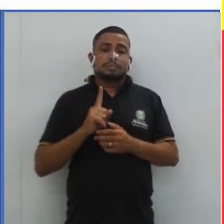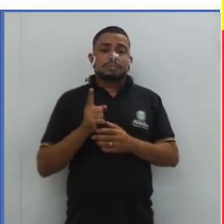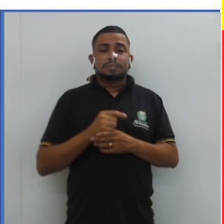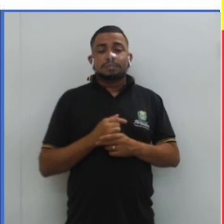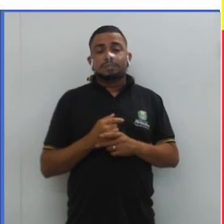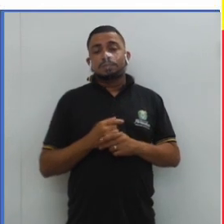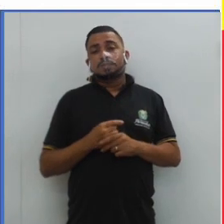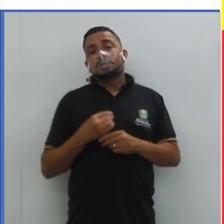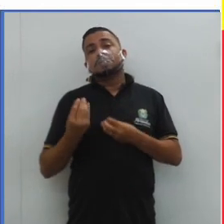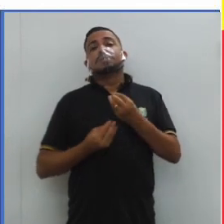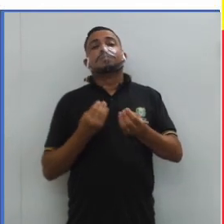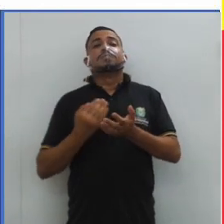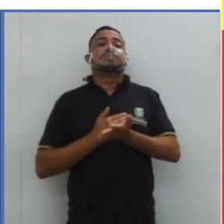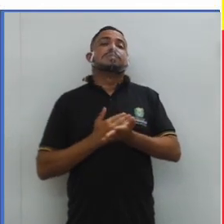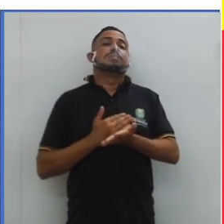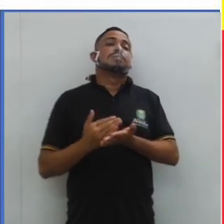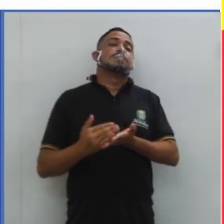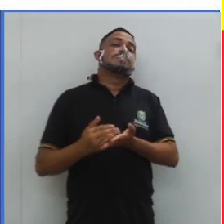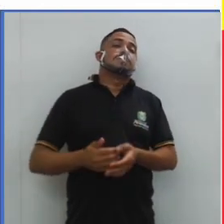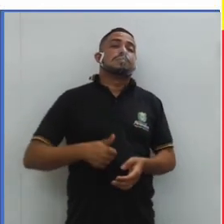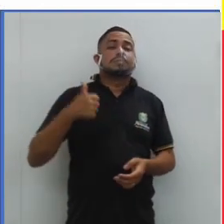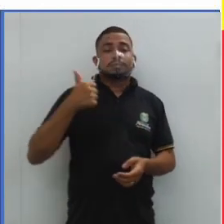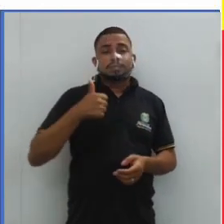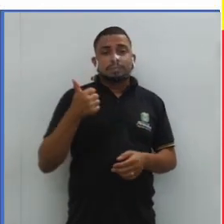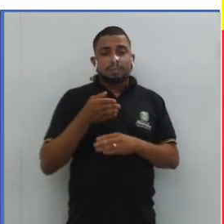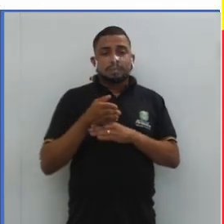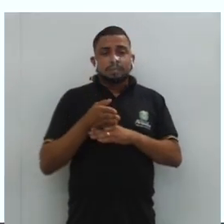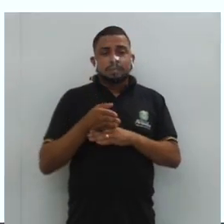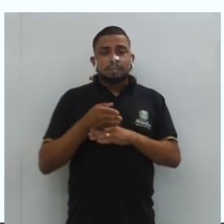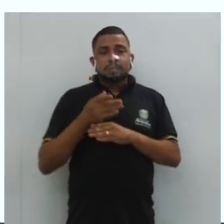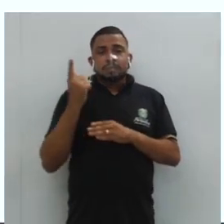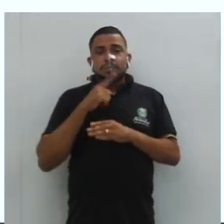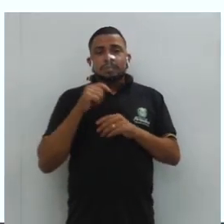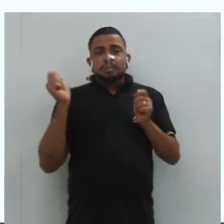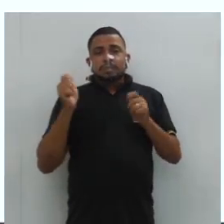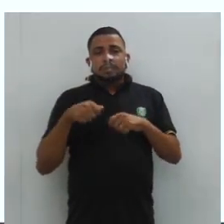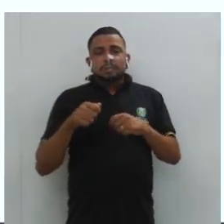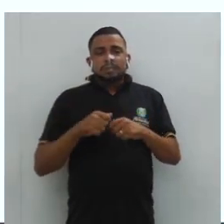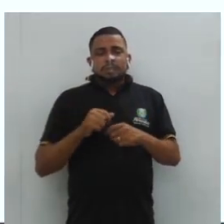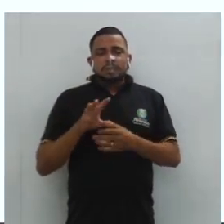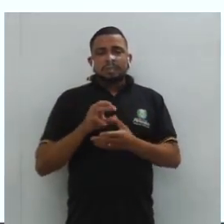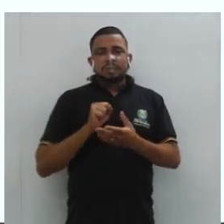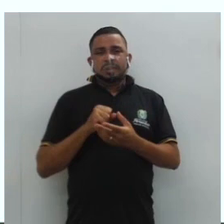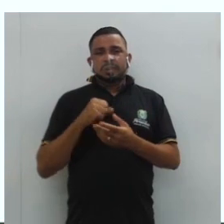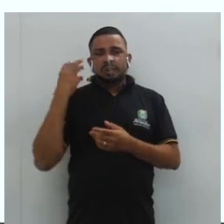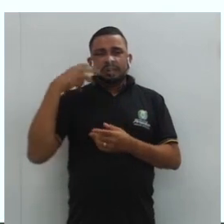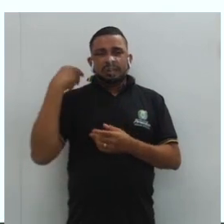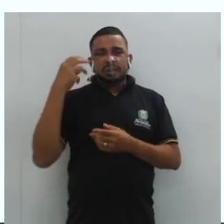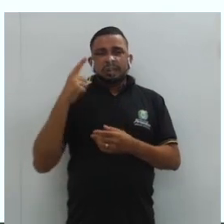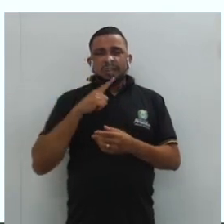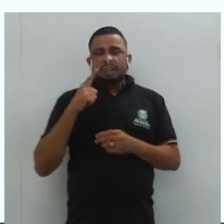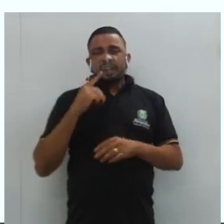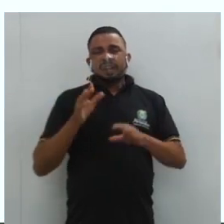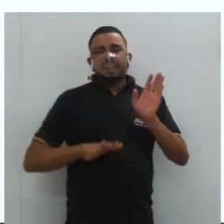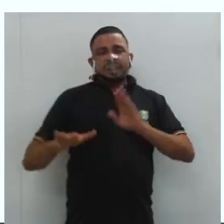não era uma tarefa fácil. Então, quando começou a surgir as primeiras câmeras que eram capazes de captar o som,